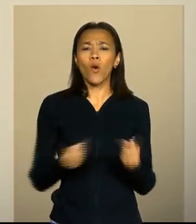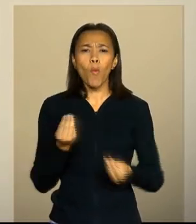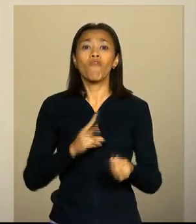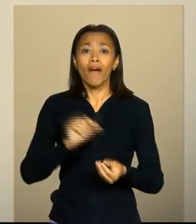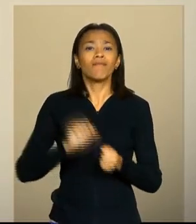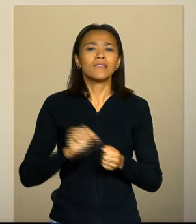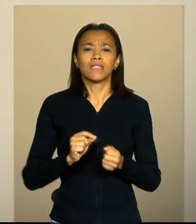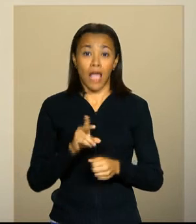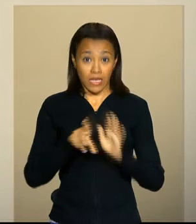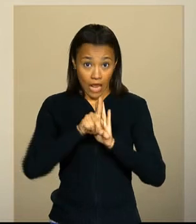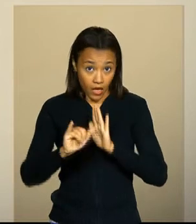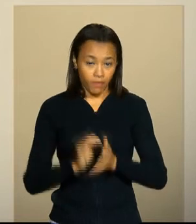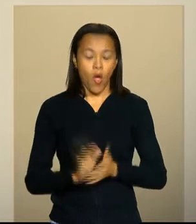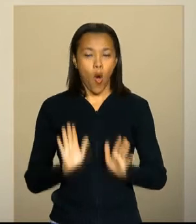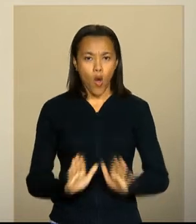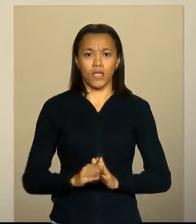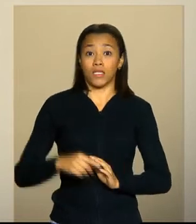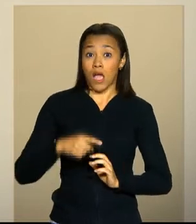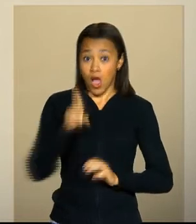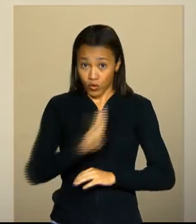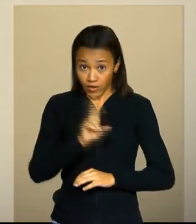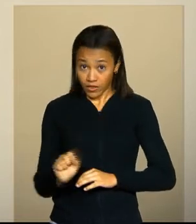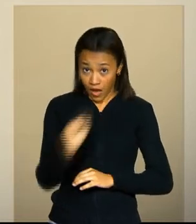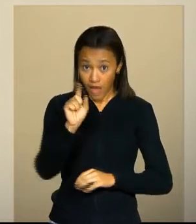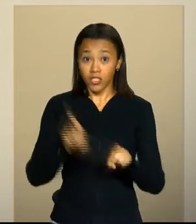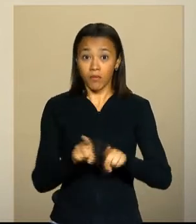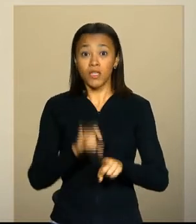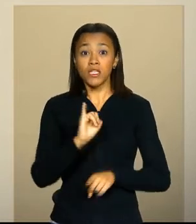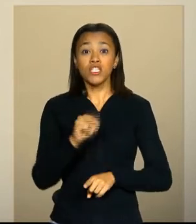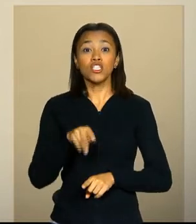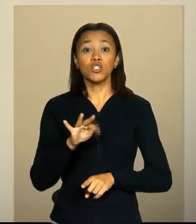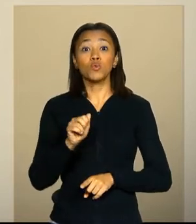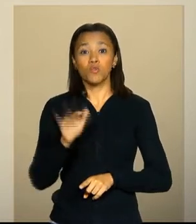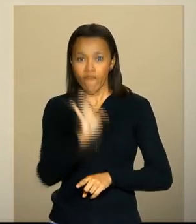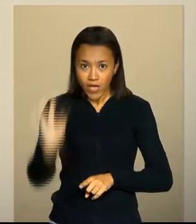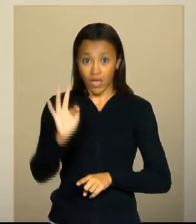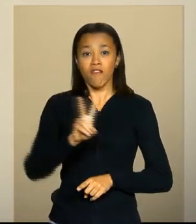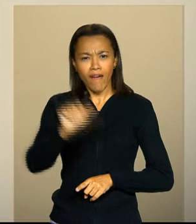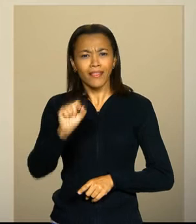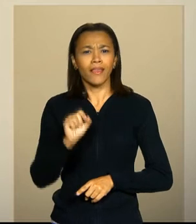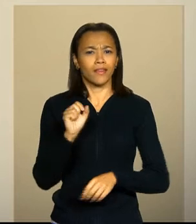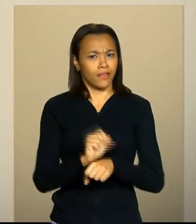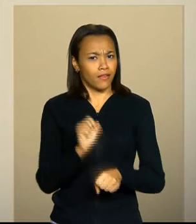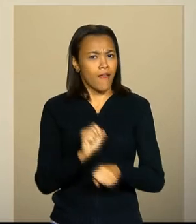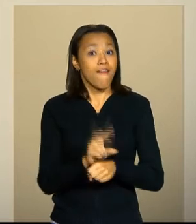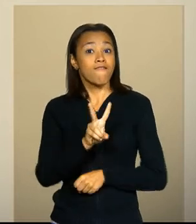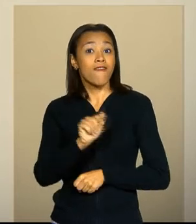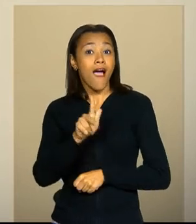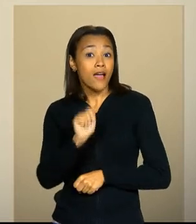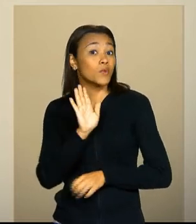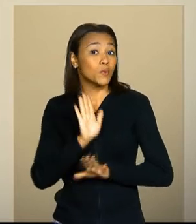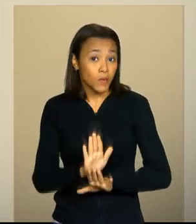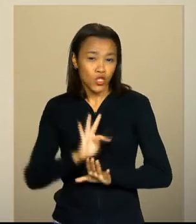funcionar a lei de cotas olha Luciano as Universidades e os institutos federais vão ter que reservar metade